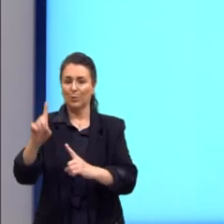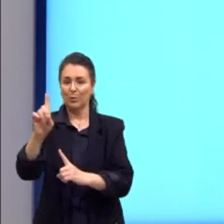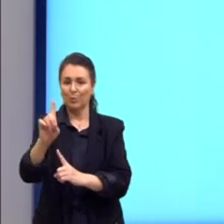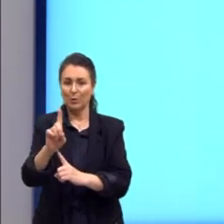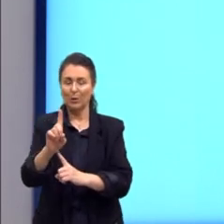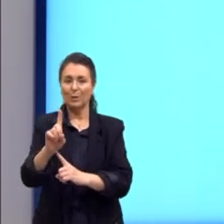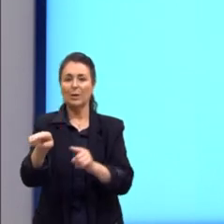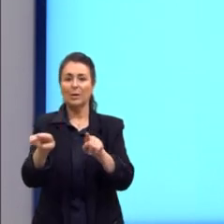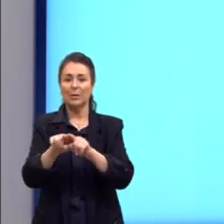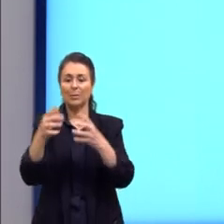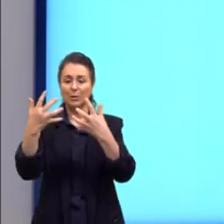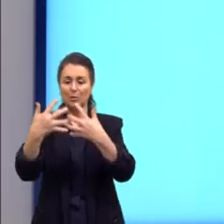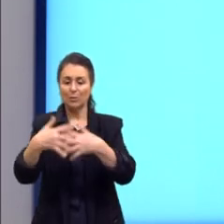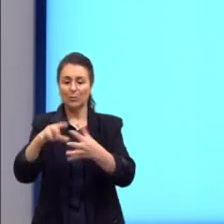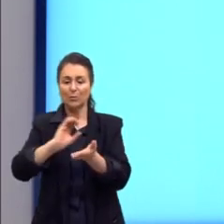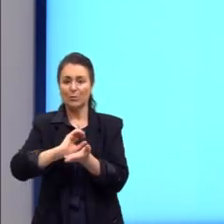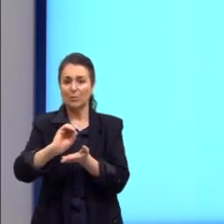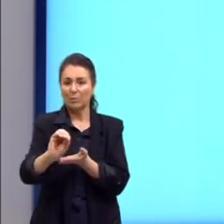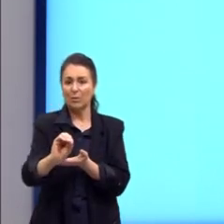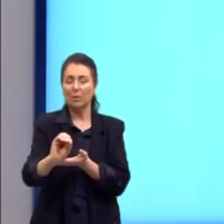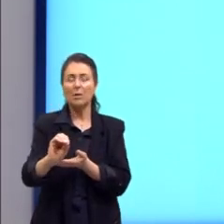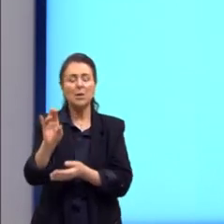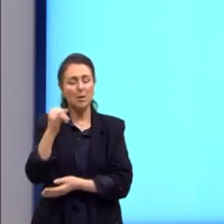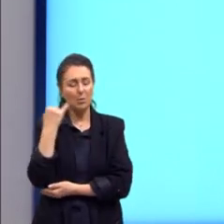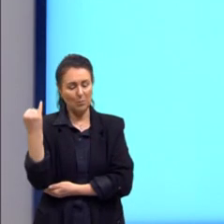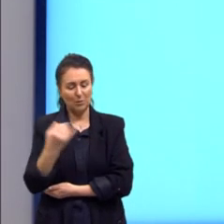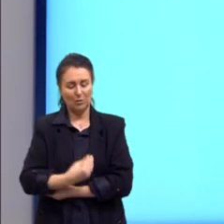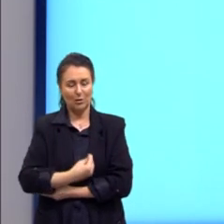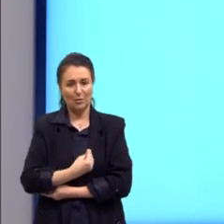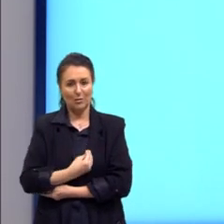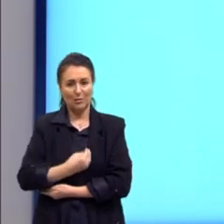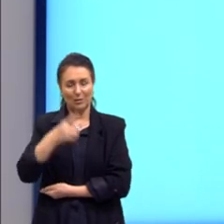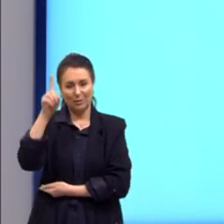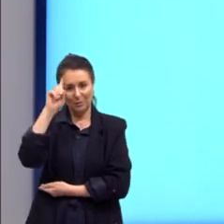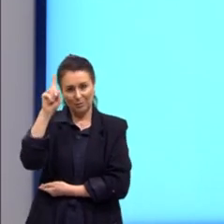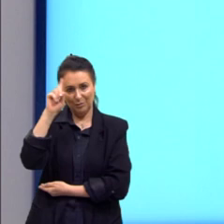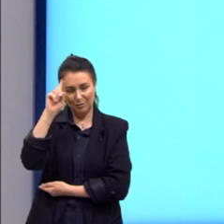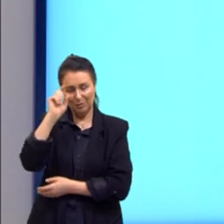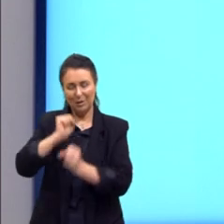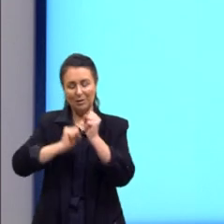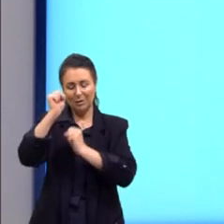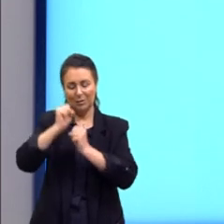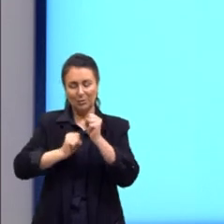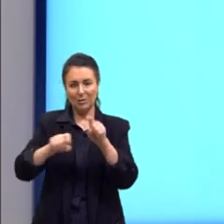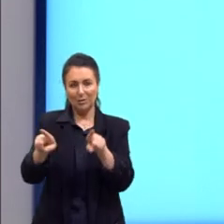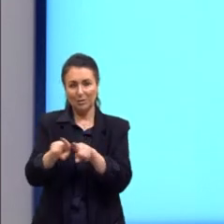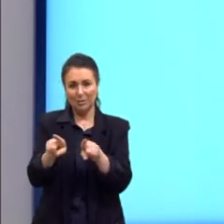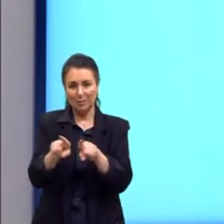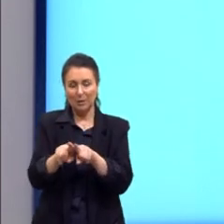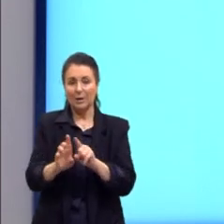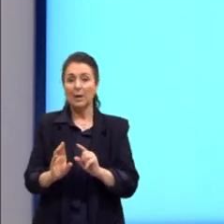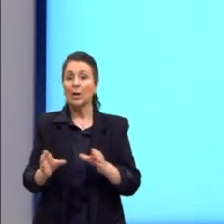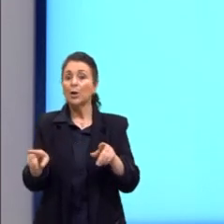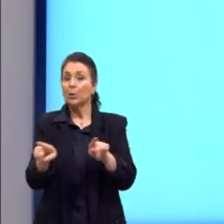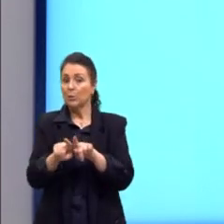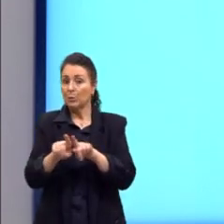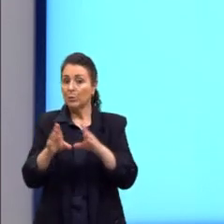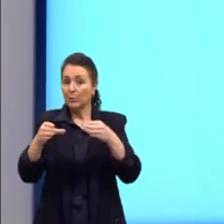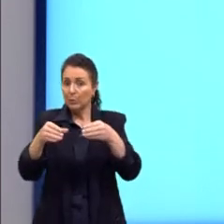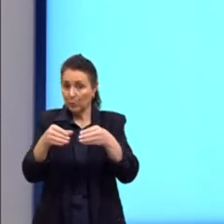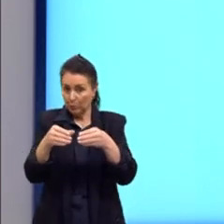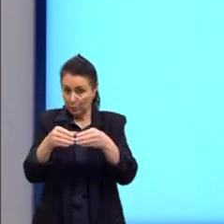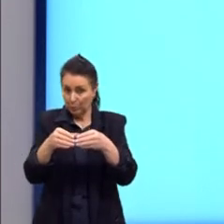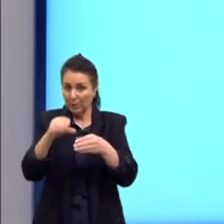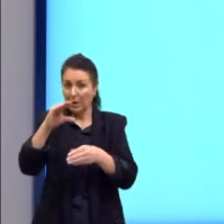função orgânica que é importante no nosso dia-a-dia nas indústria com o mesmo grupo funcional O que é a